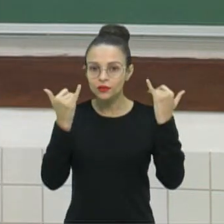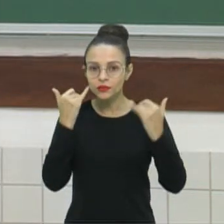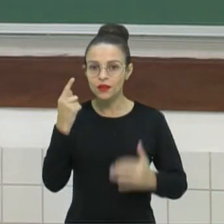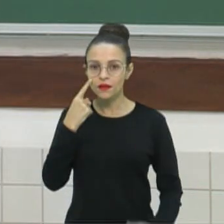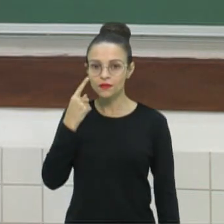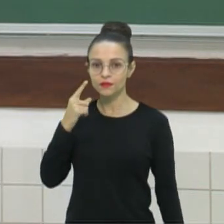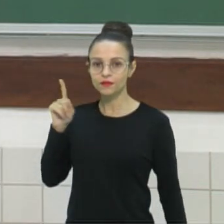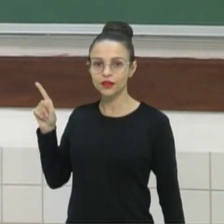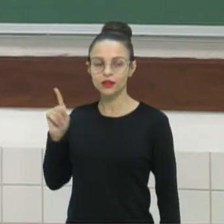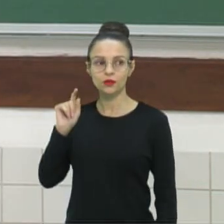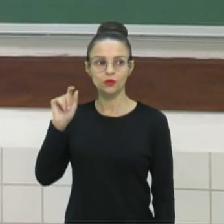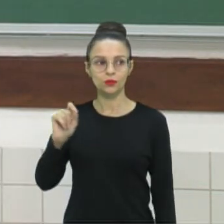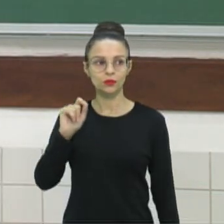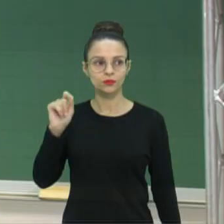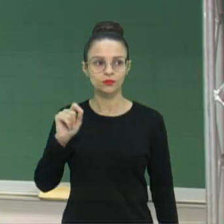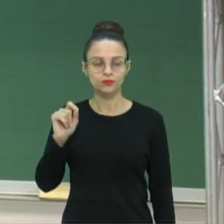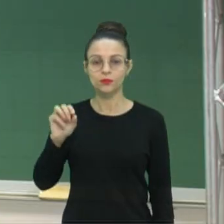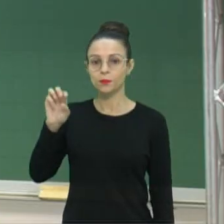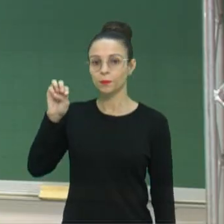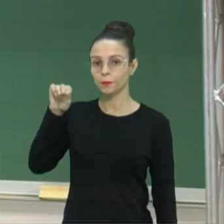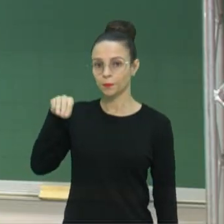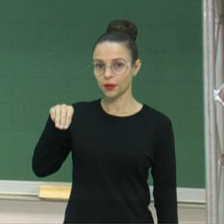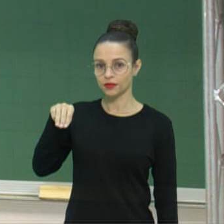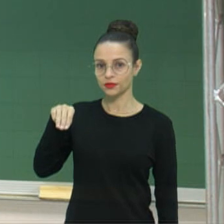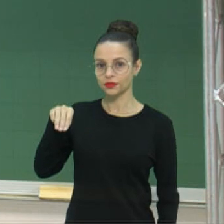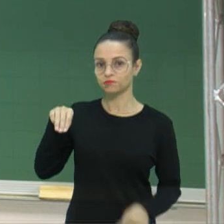para isso, o que, que a gente tem aqui? A massa,